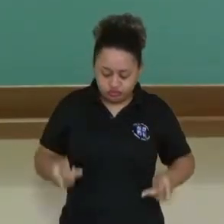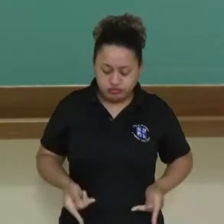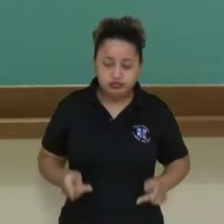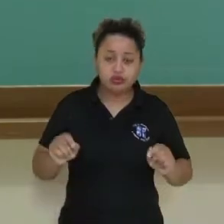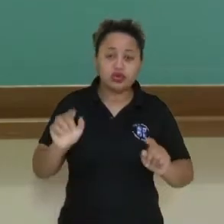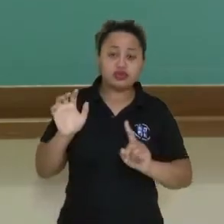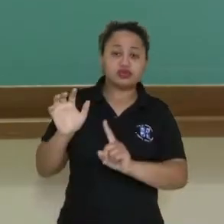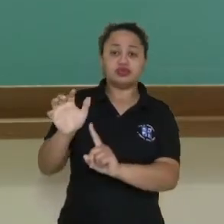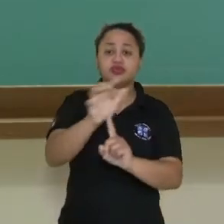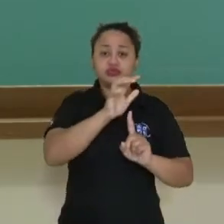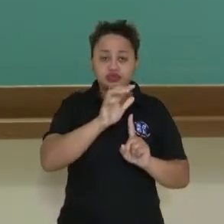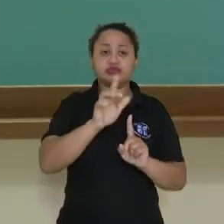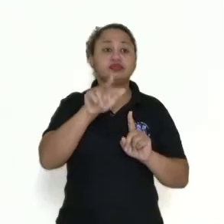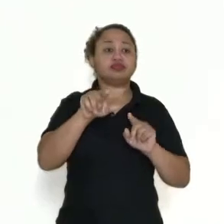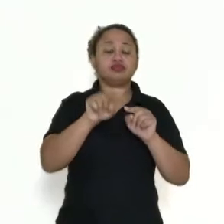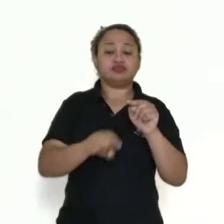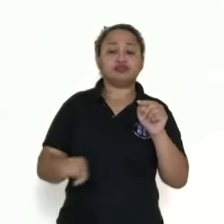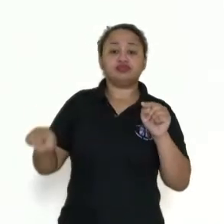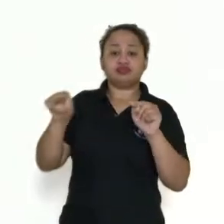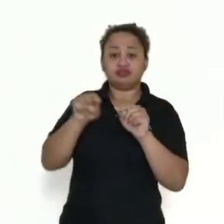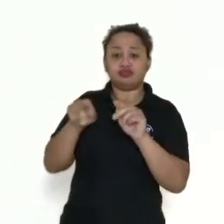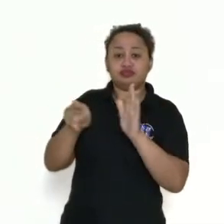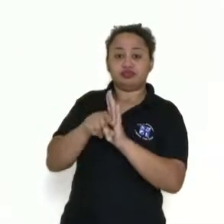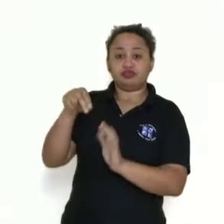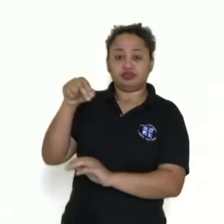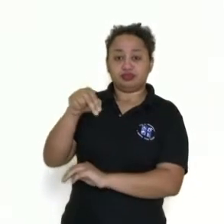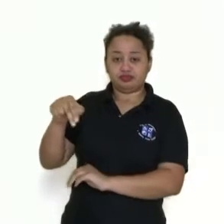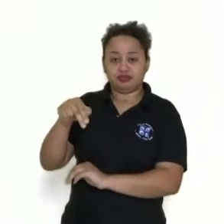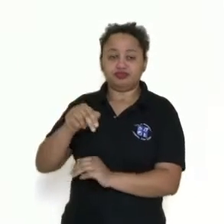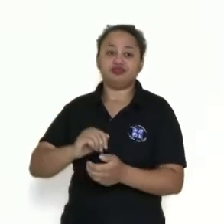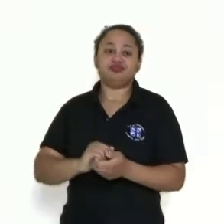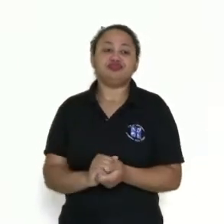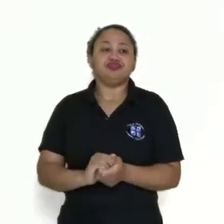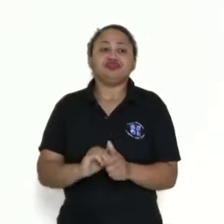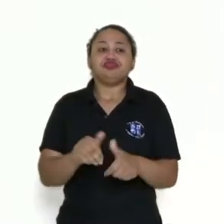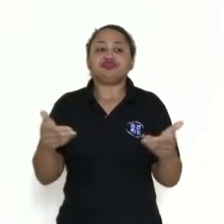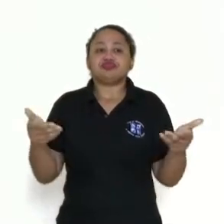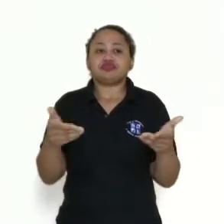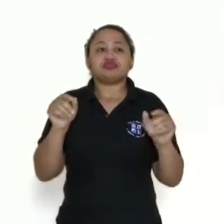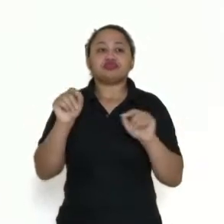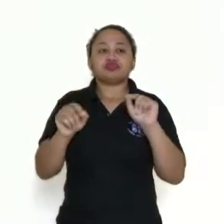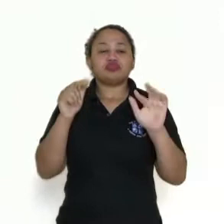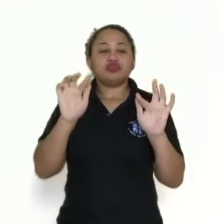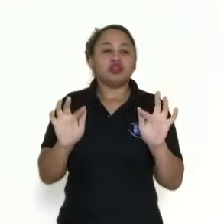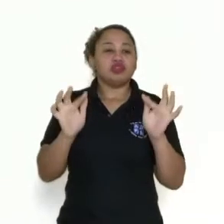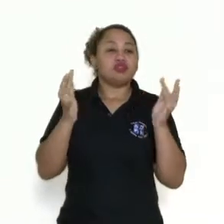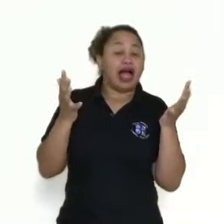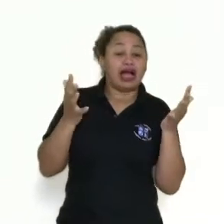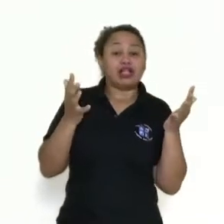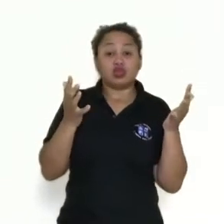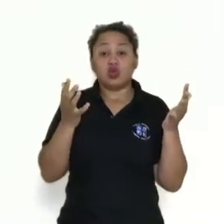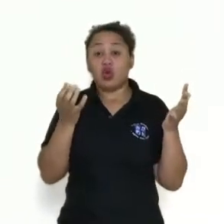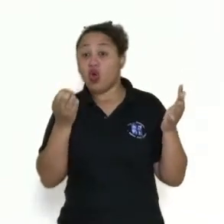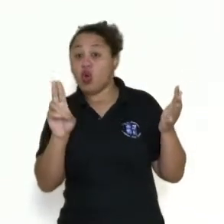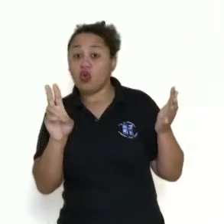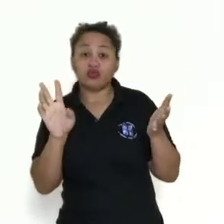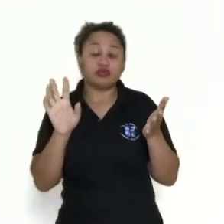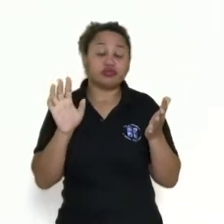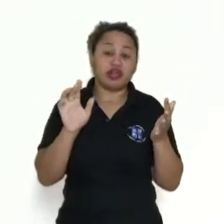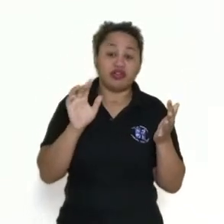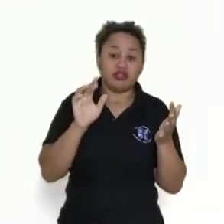interferir diretamente nesse ciclo do nitrogênio? Vamos trazer aqui para vocês um fato ou fake bem importante, tá,